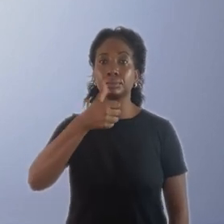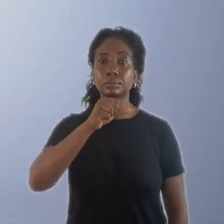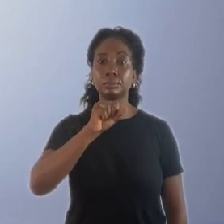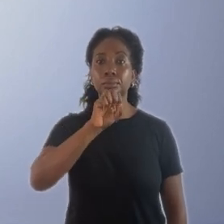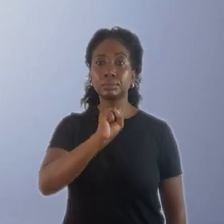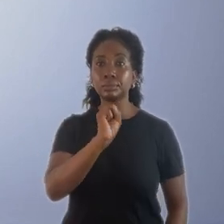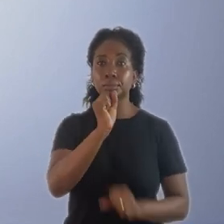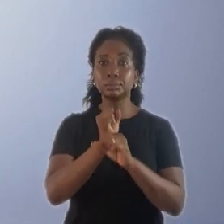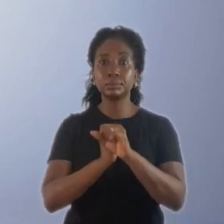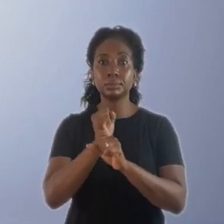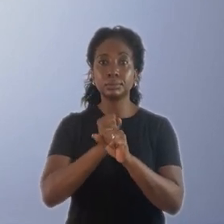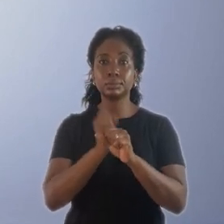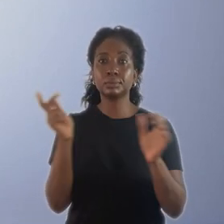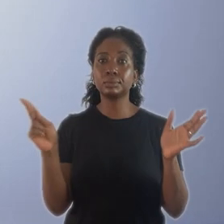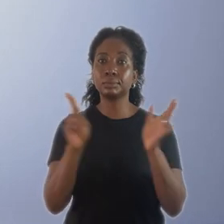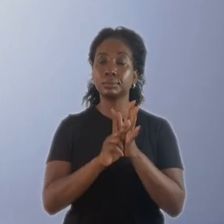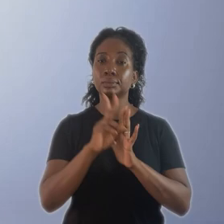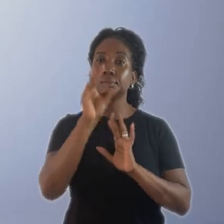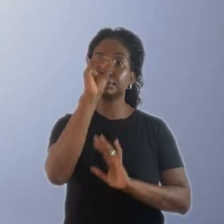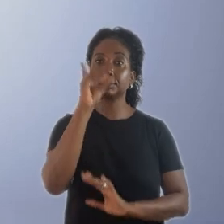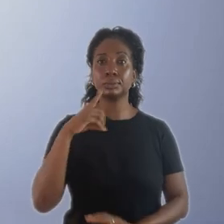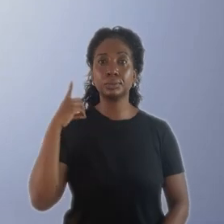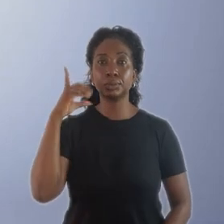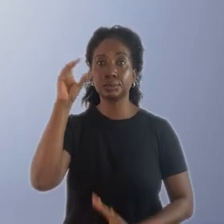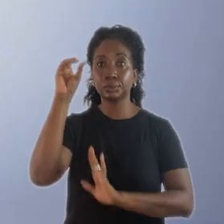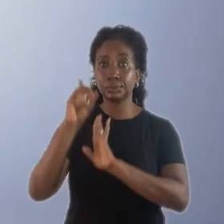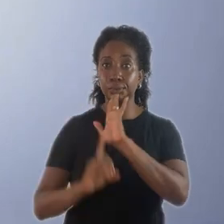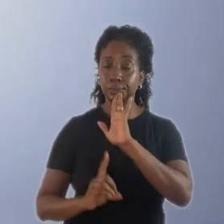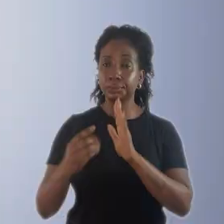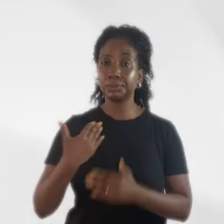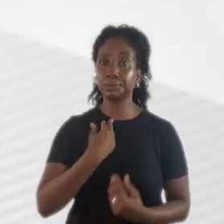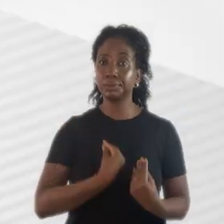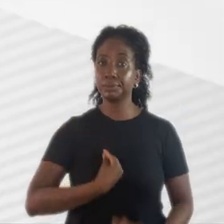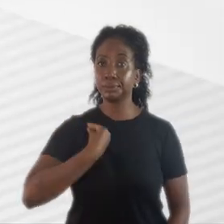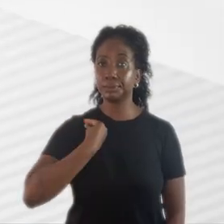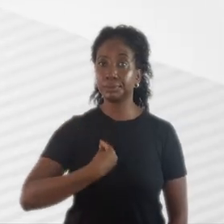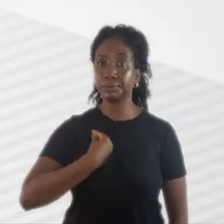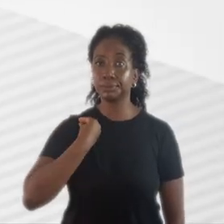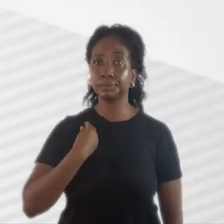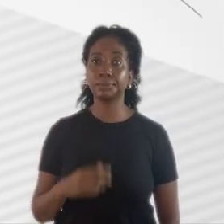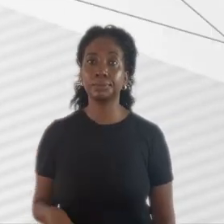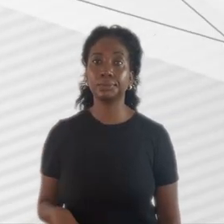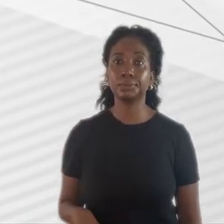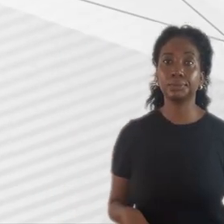São 180 anos na vanguarda do direito. Participe!